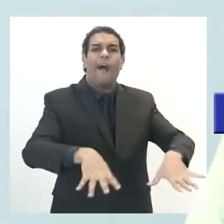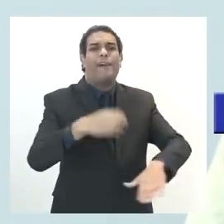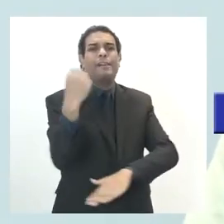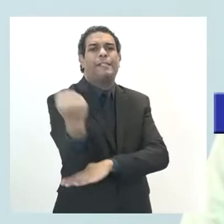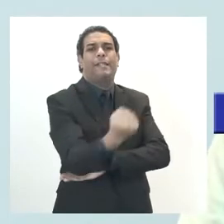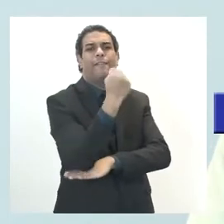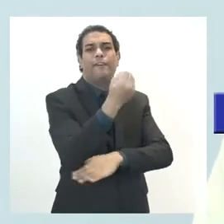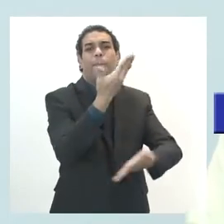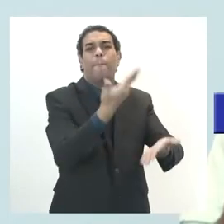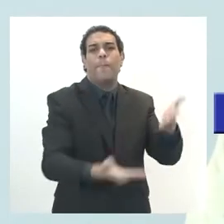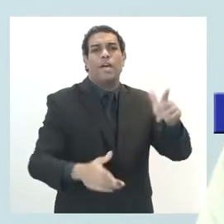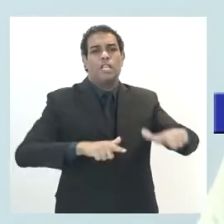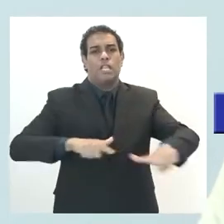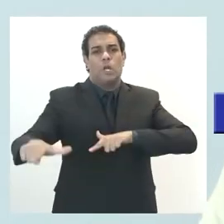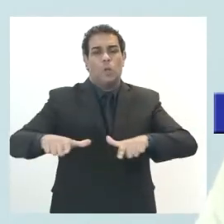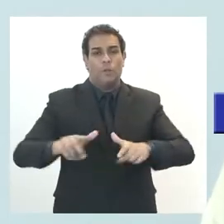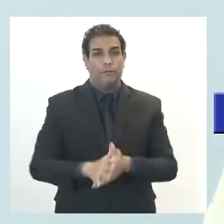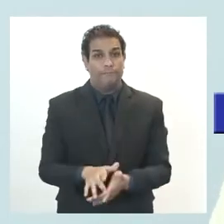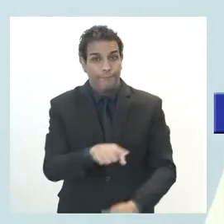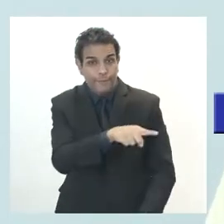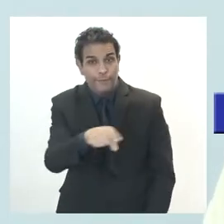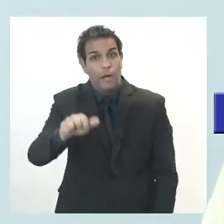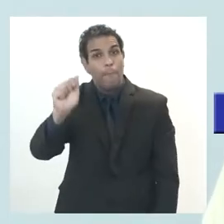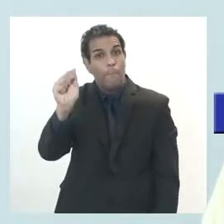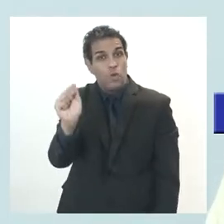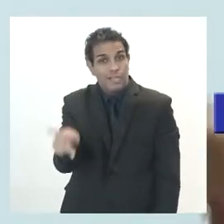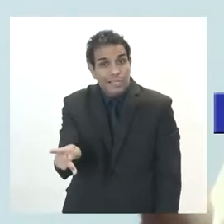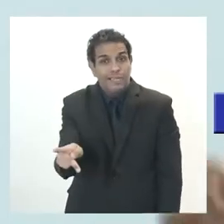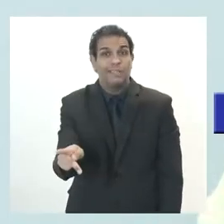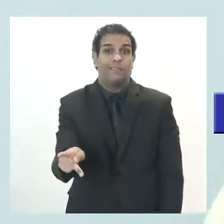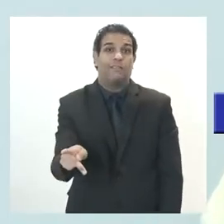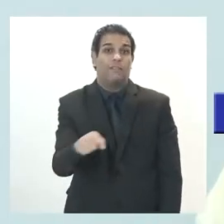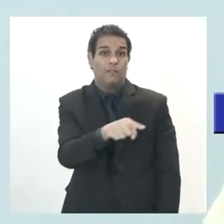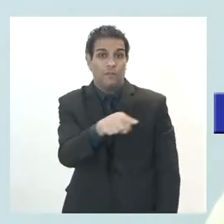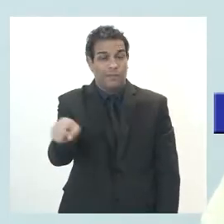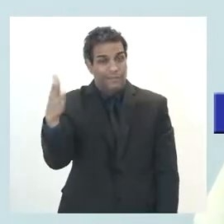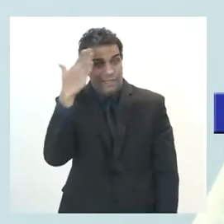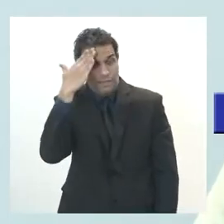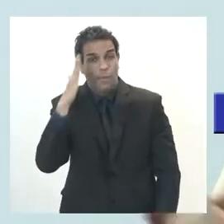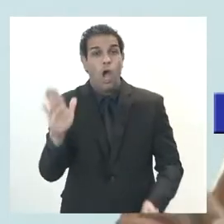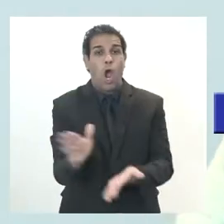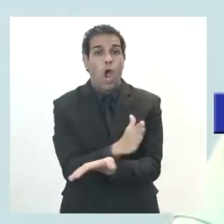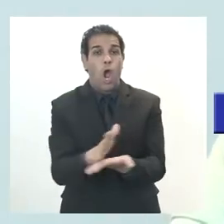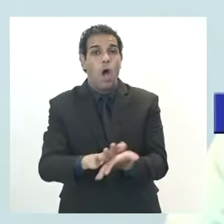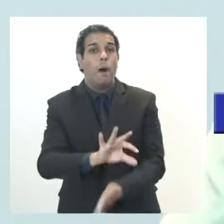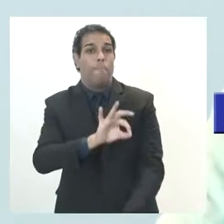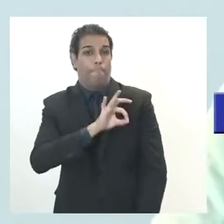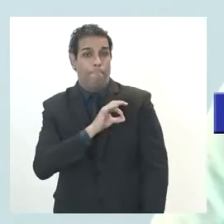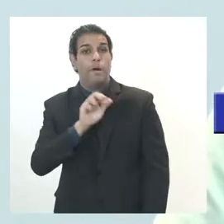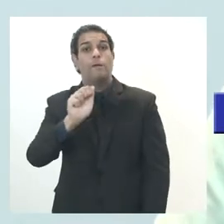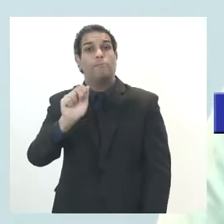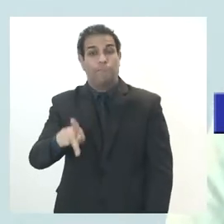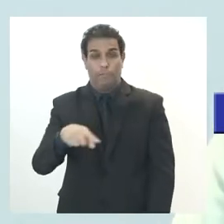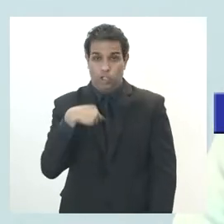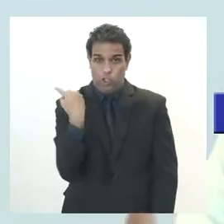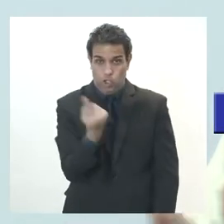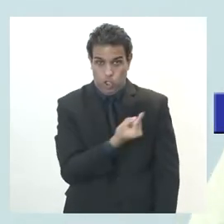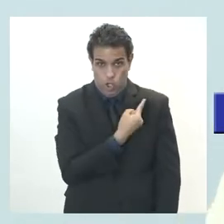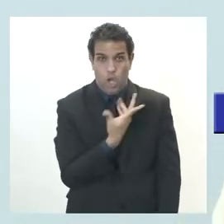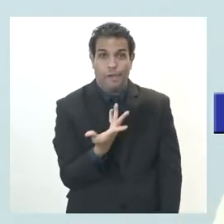perdeu seu emprego e mais aquele que já ta aposentado e só está bem não sabe disso nós estamos são punidos